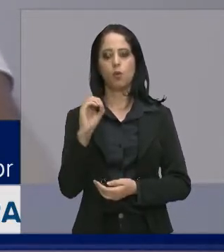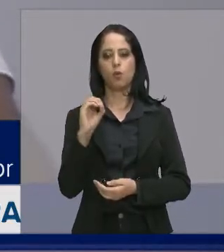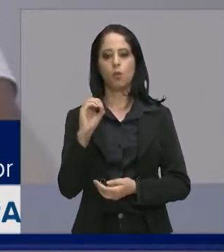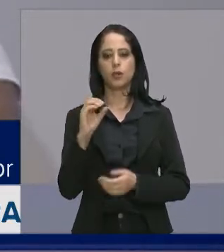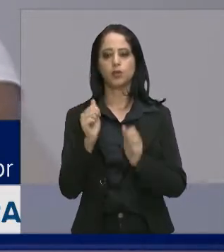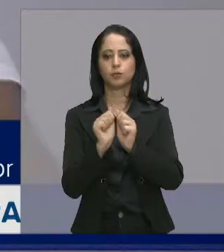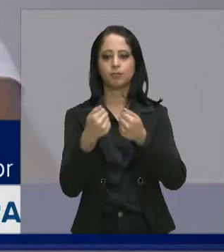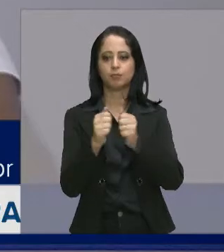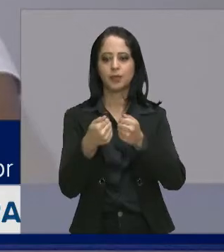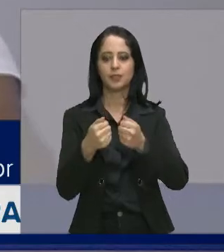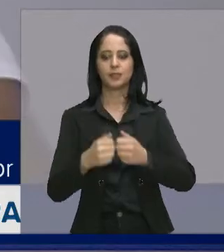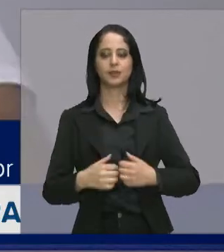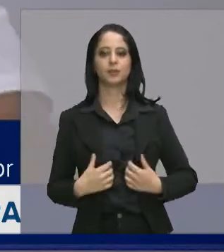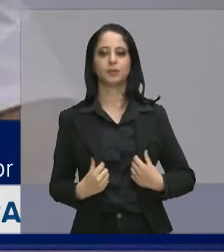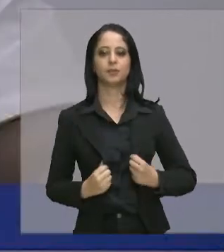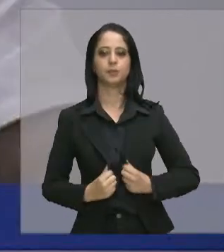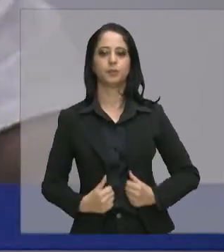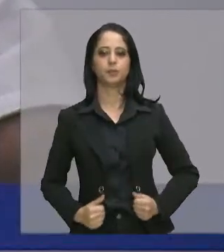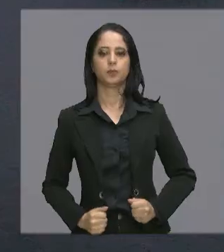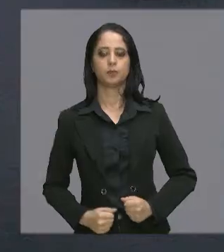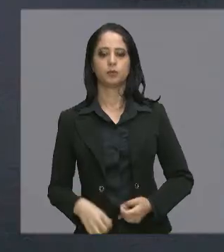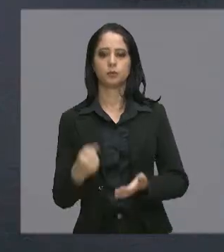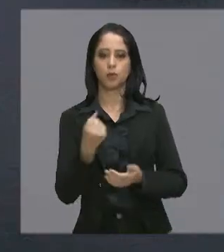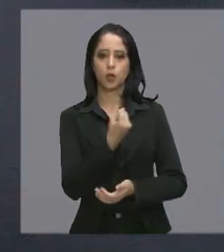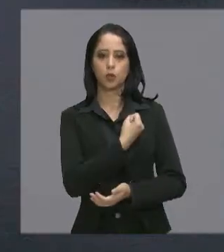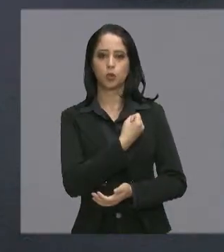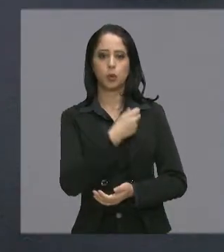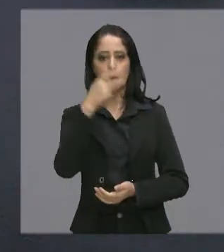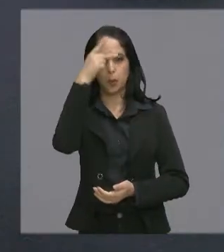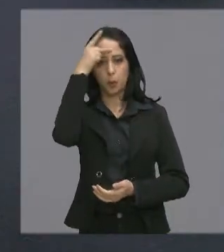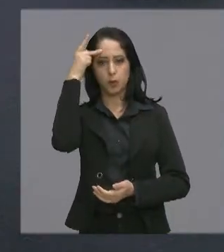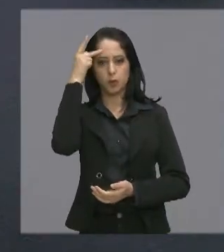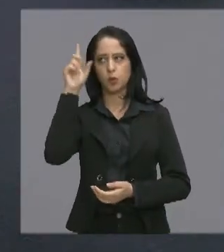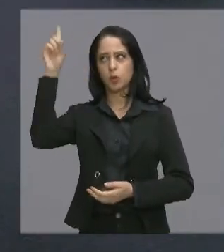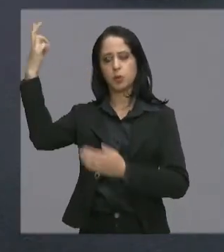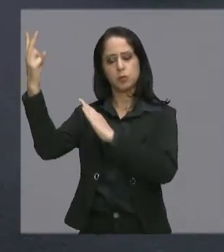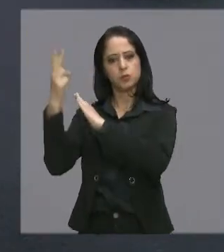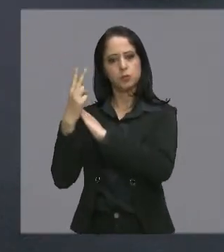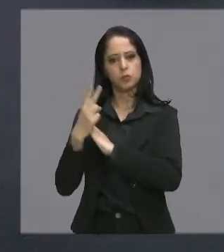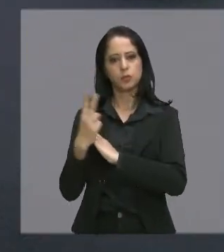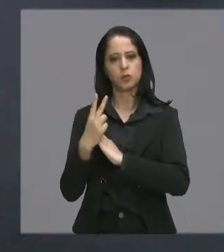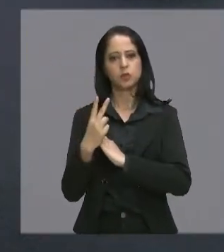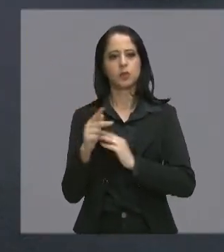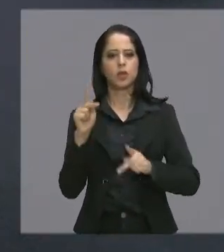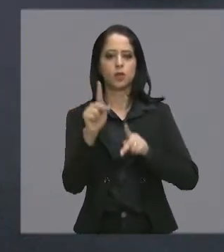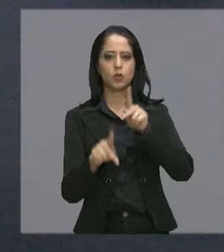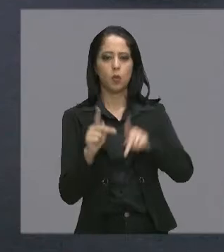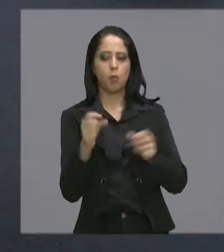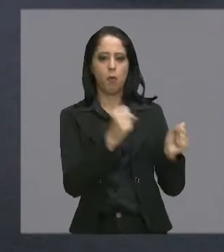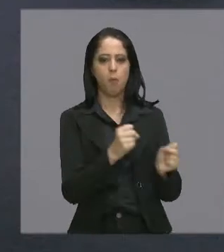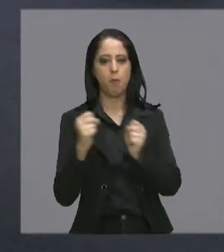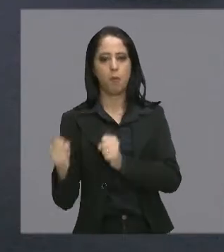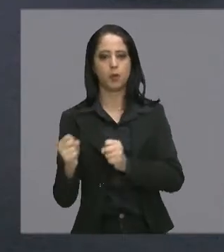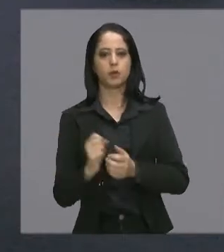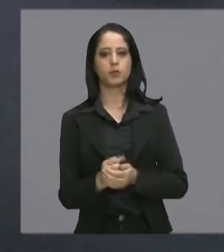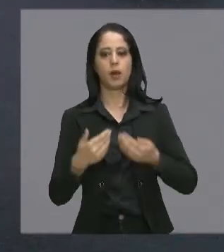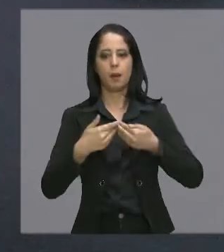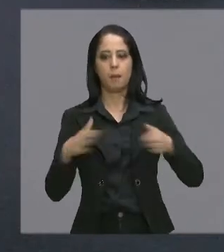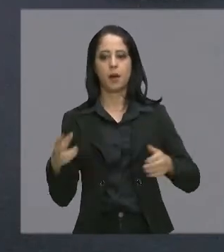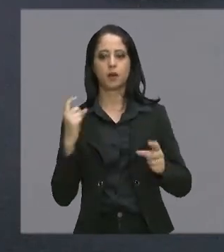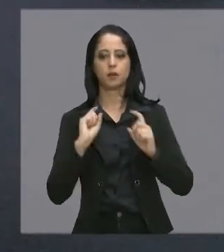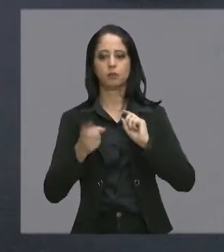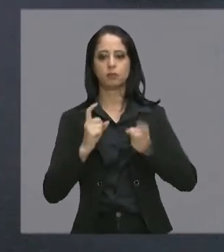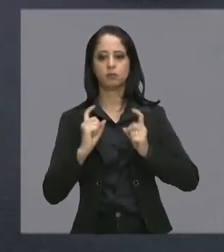Padaria. Havendo número legal e sob a proteção de Deus, lembrando que todo poder emana do povo, declaro aberta a 39ª